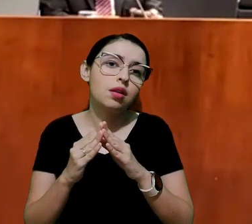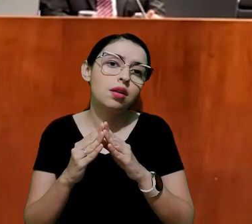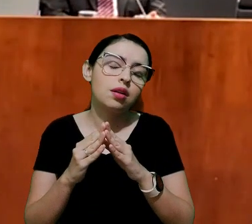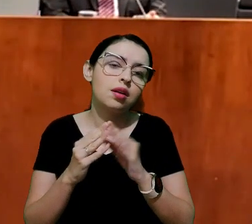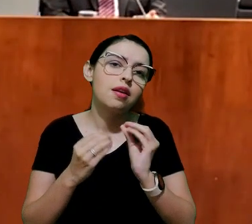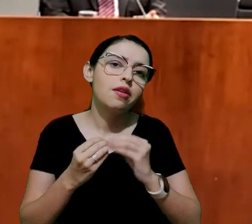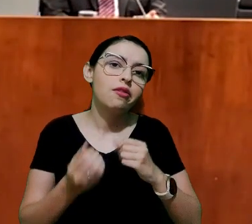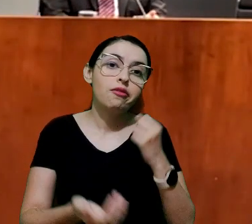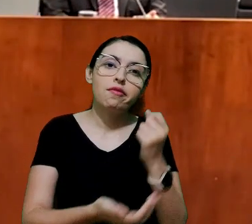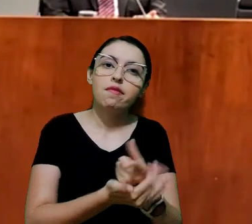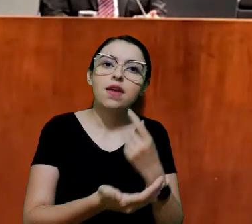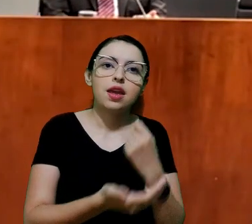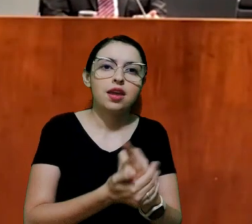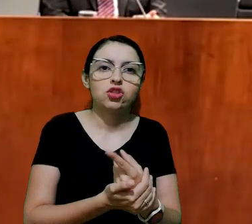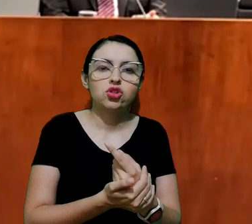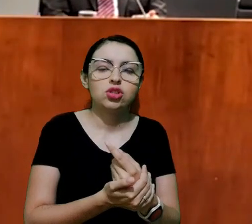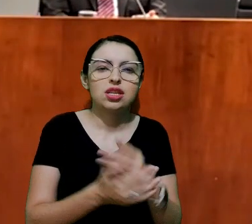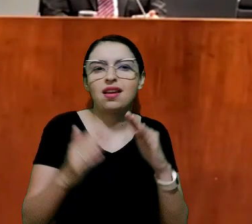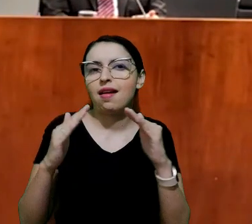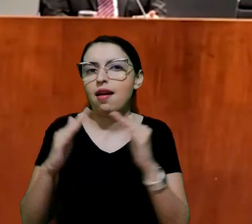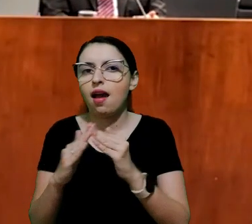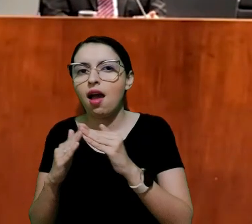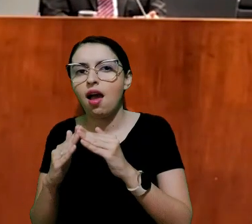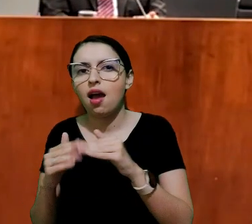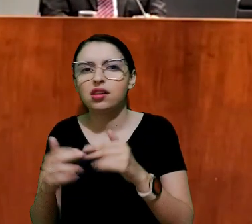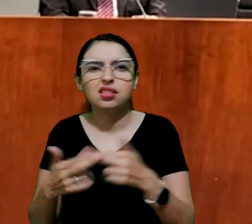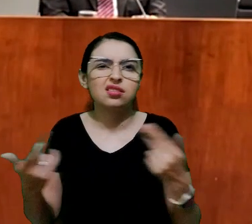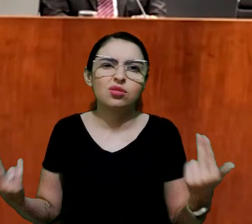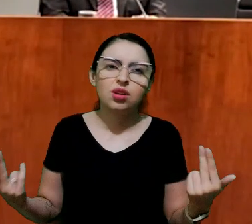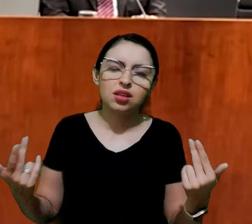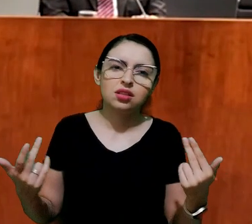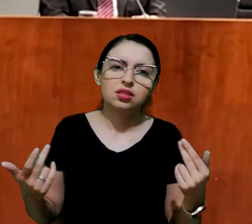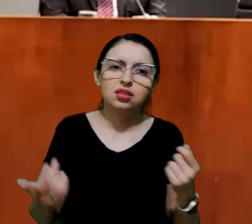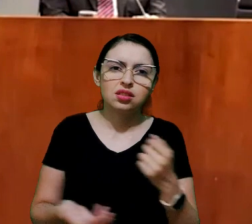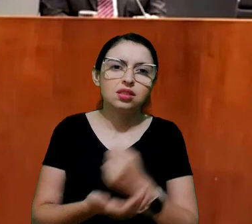bens imóveis sem outorga do companheiro.